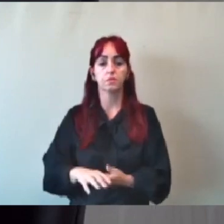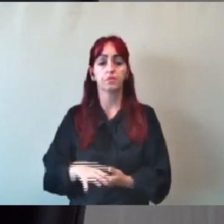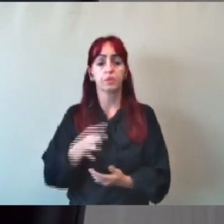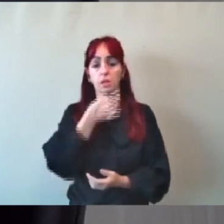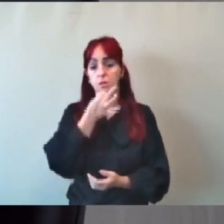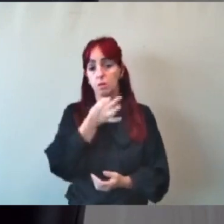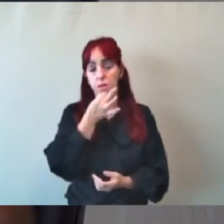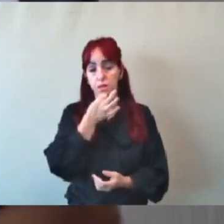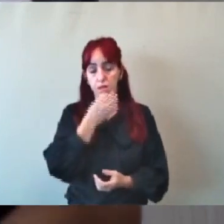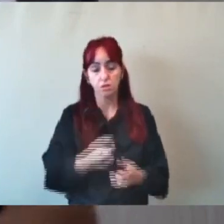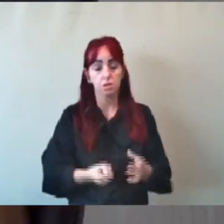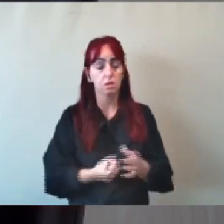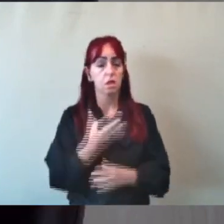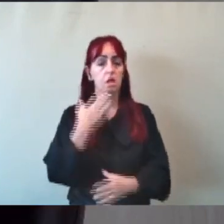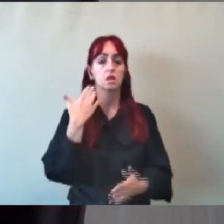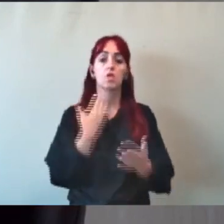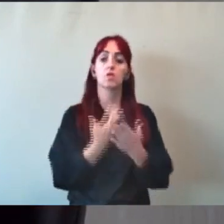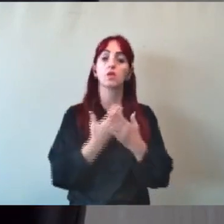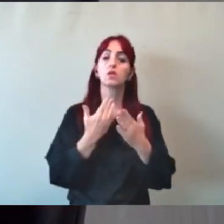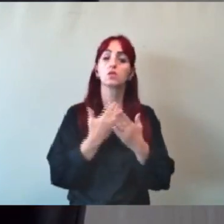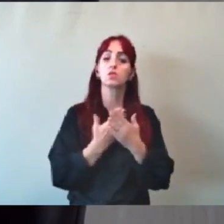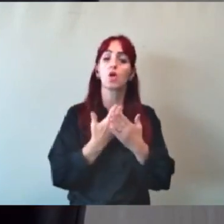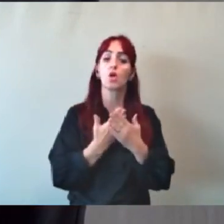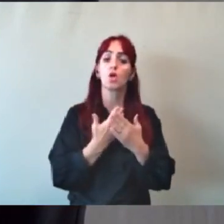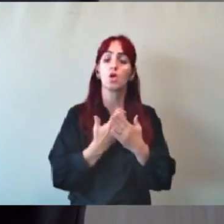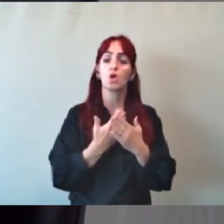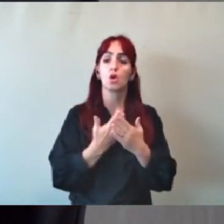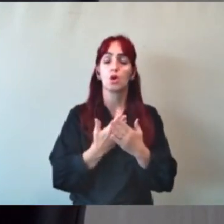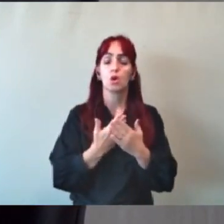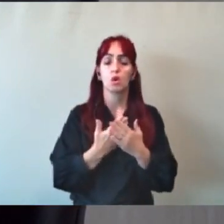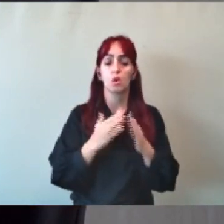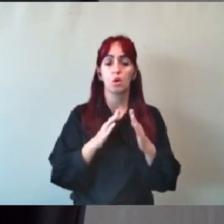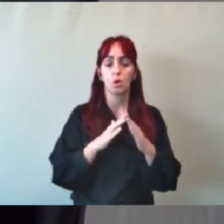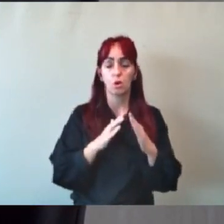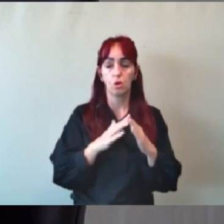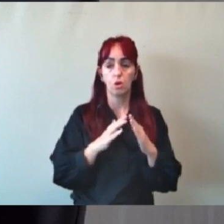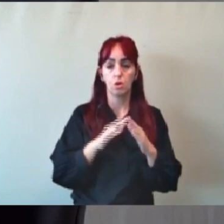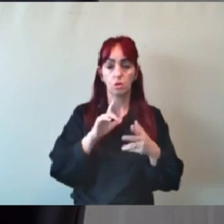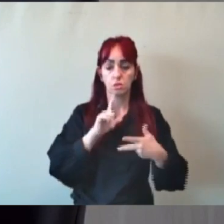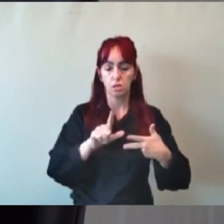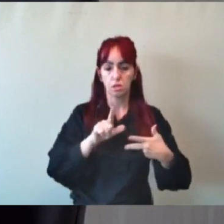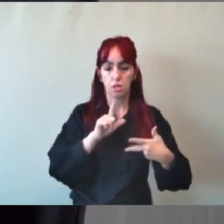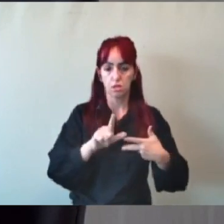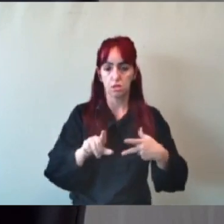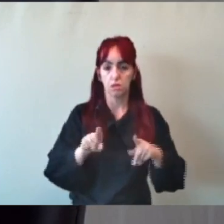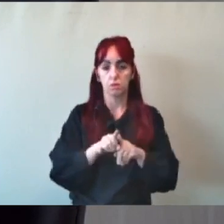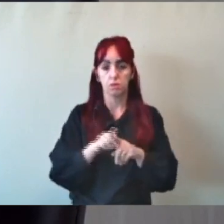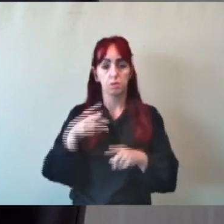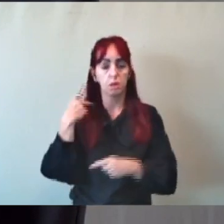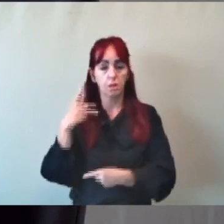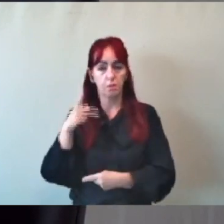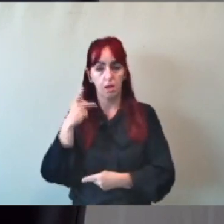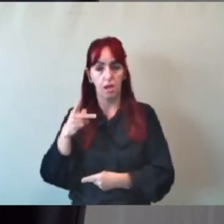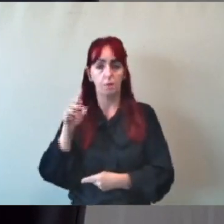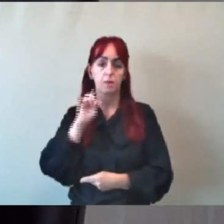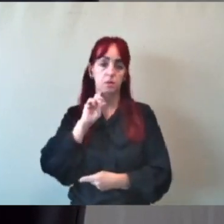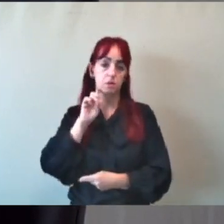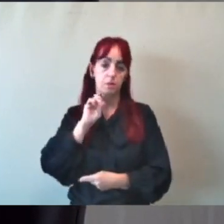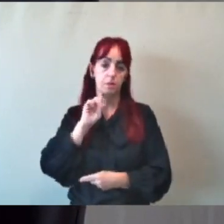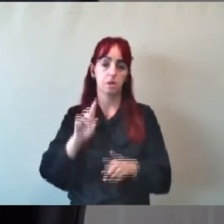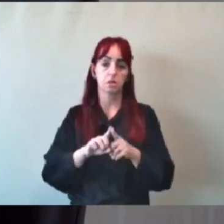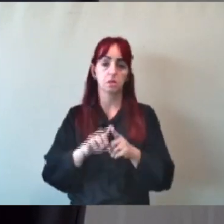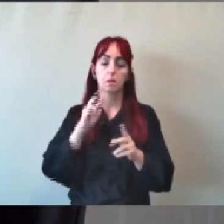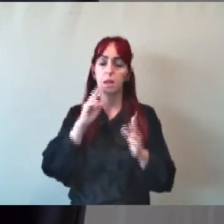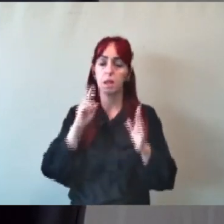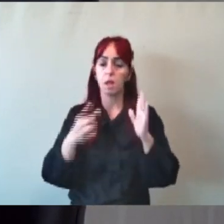do Legislativo, Parlamento Jovem de Minas Gerais, BH 2016, de Minas, relator, vereador